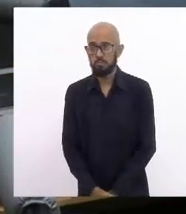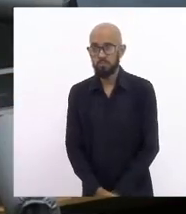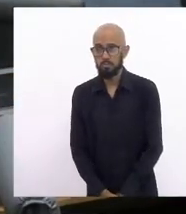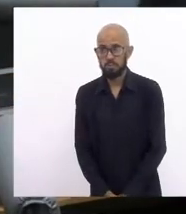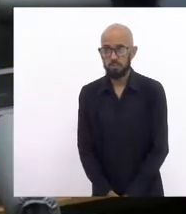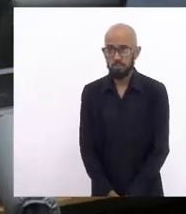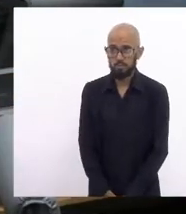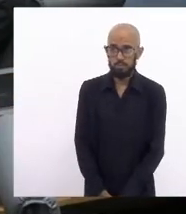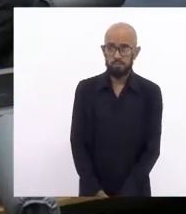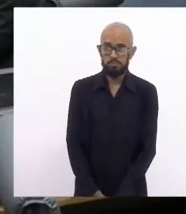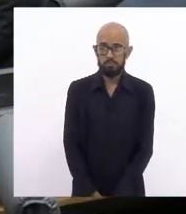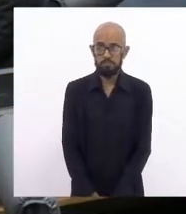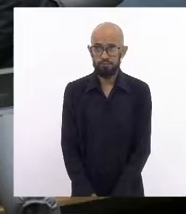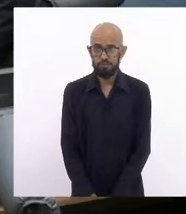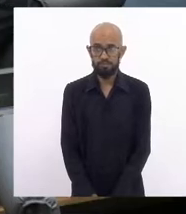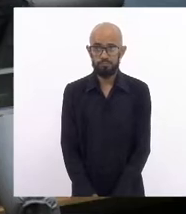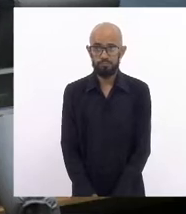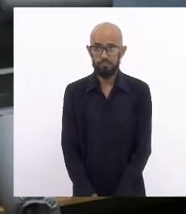Deputado Valdeque Carneiro.